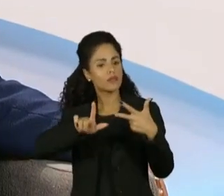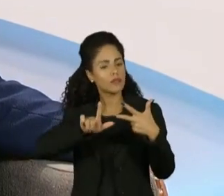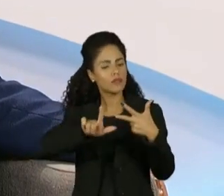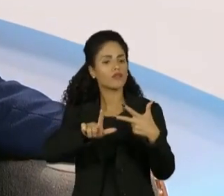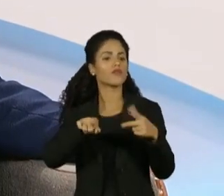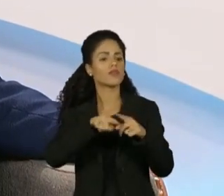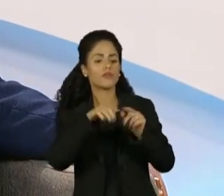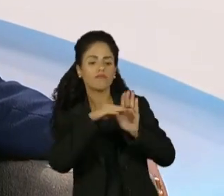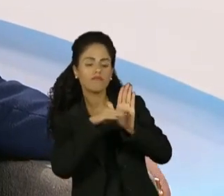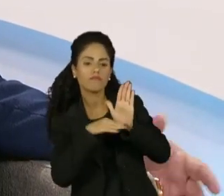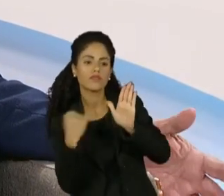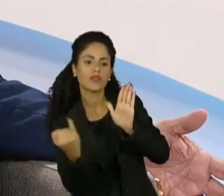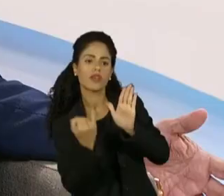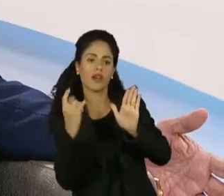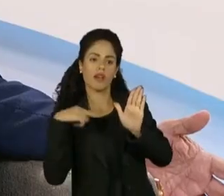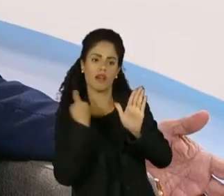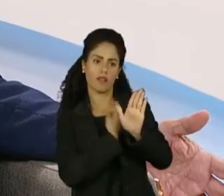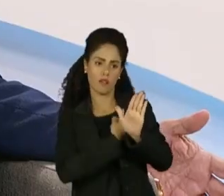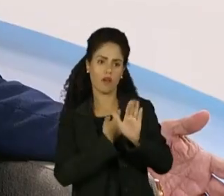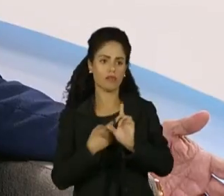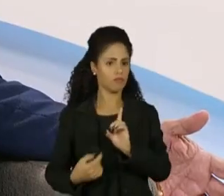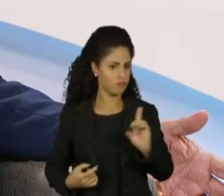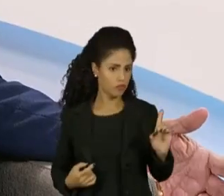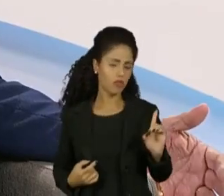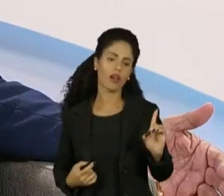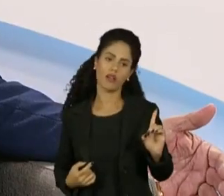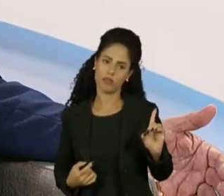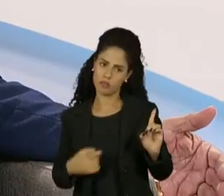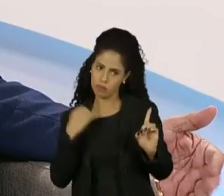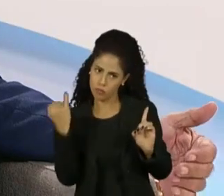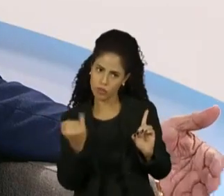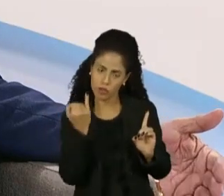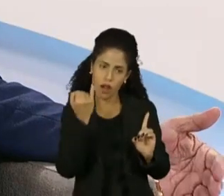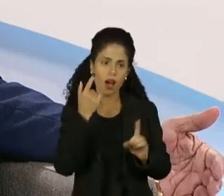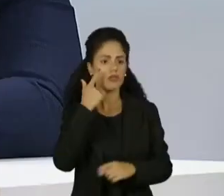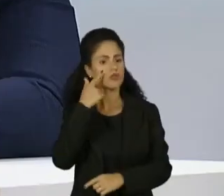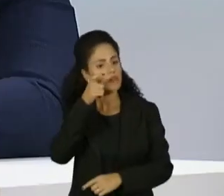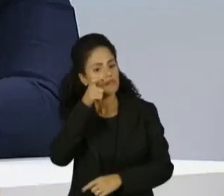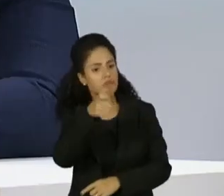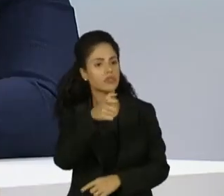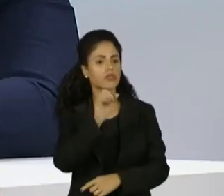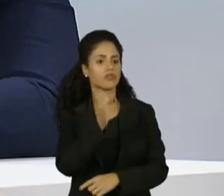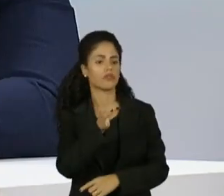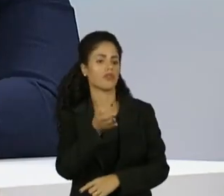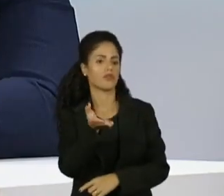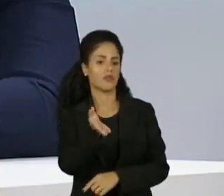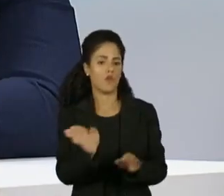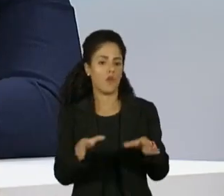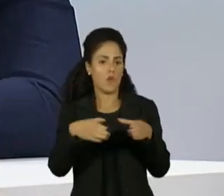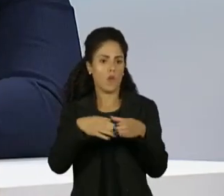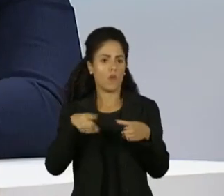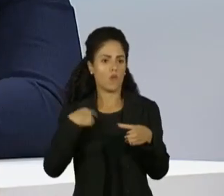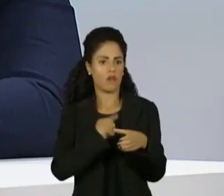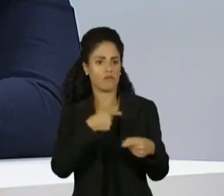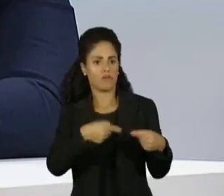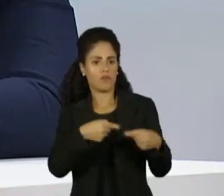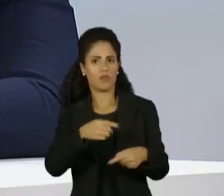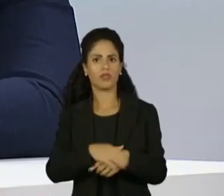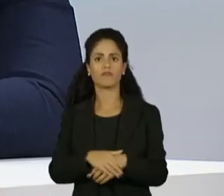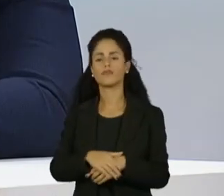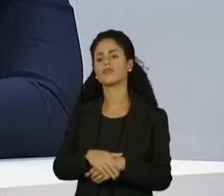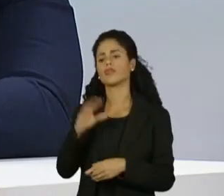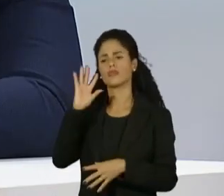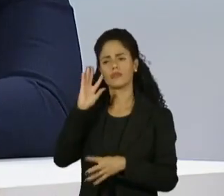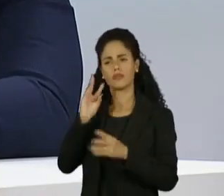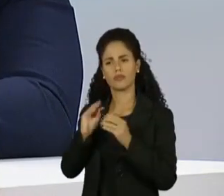também pautas importantes para nós que somos da direita, né, pautas que interessem ao nosso grupo político. Eu estou entendendo